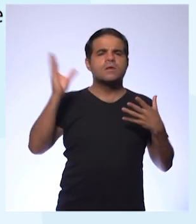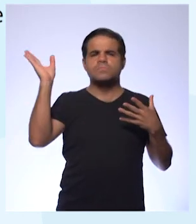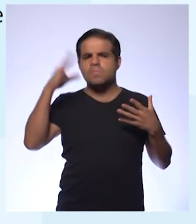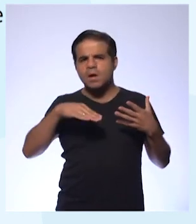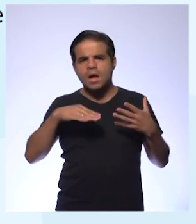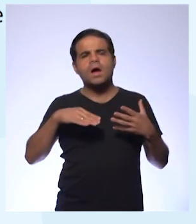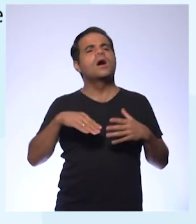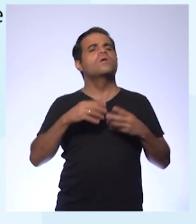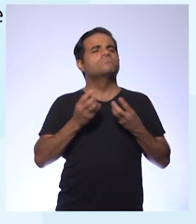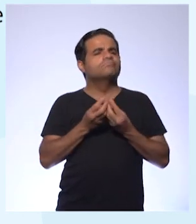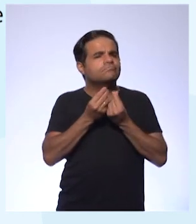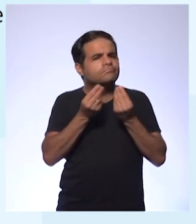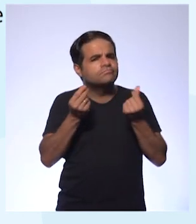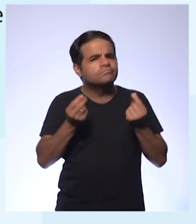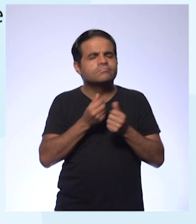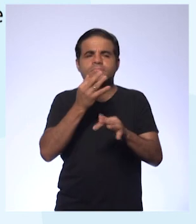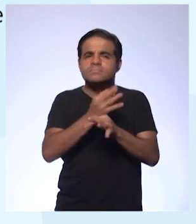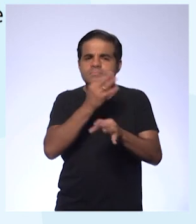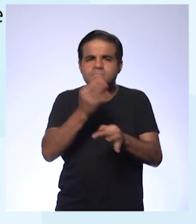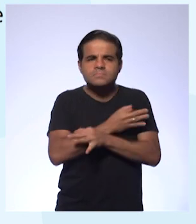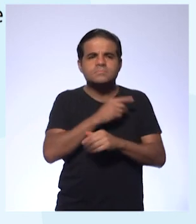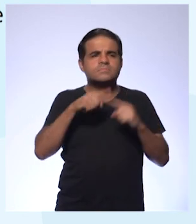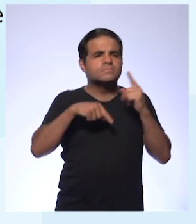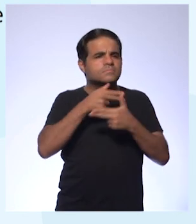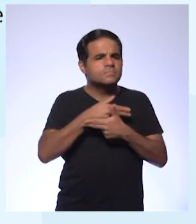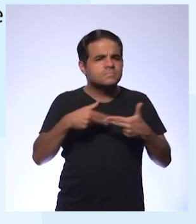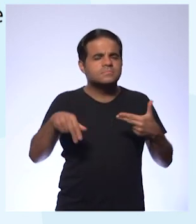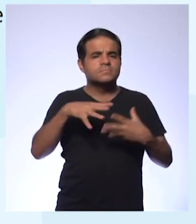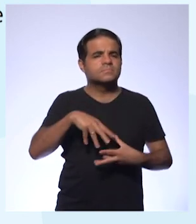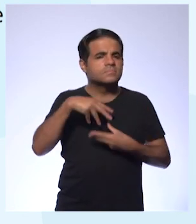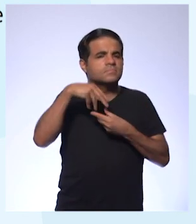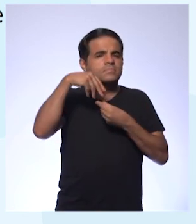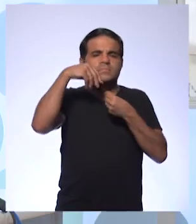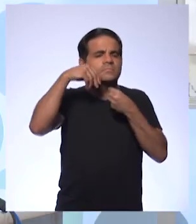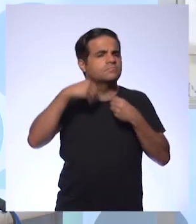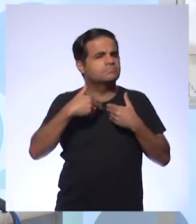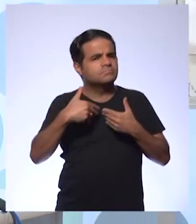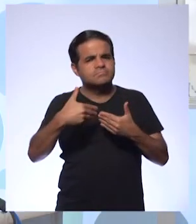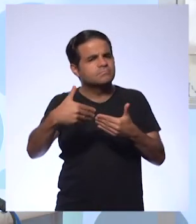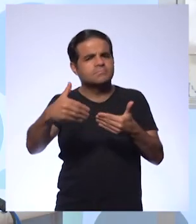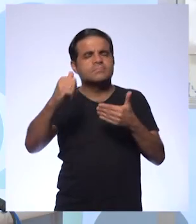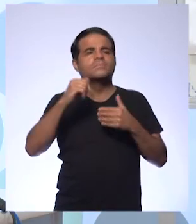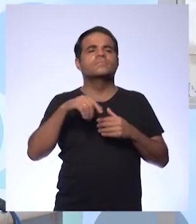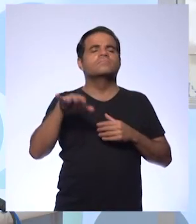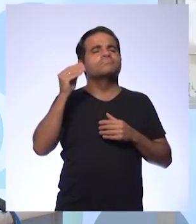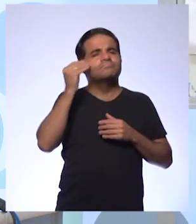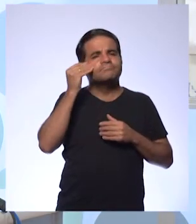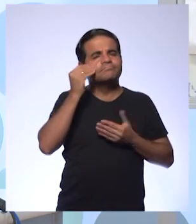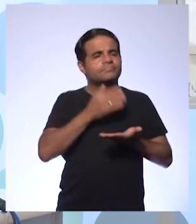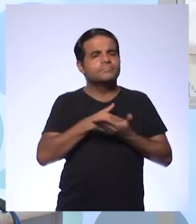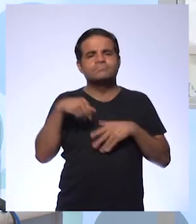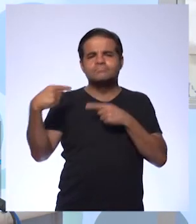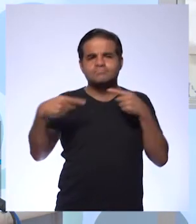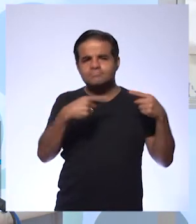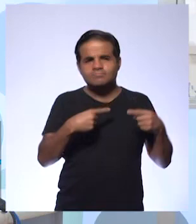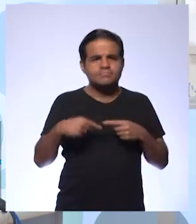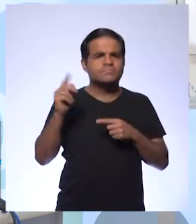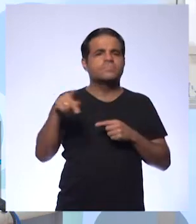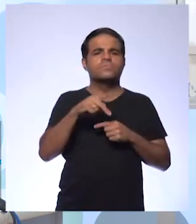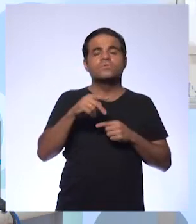mal, da essência e da resistência, da matéria e do espírito, etc. Como eu estava tentando discutir com a